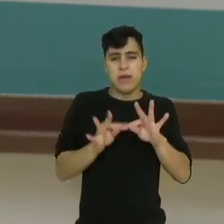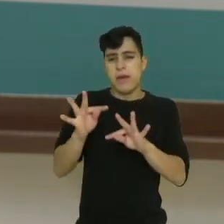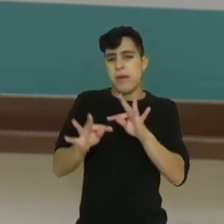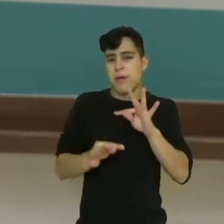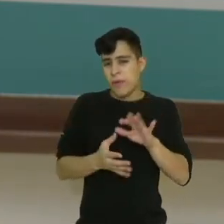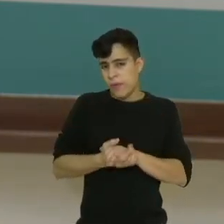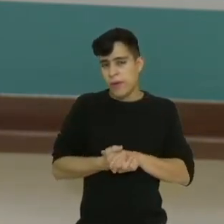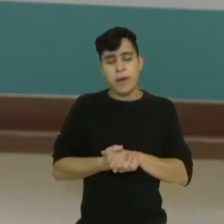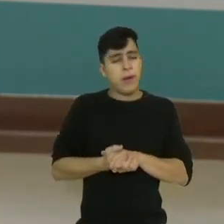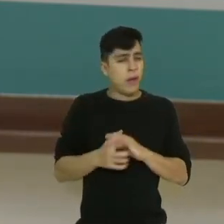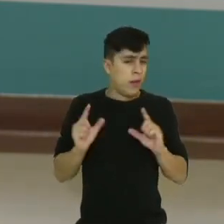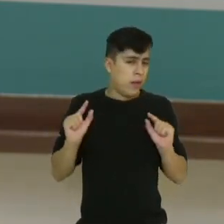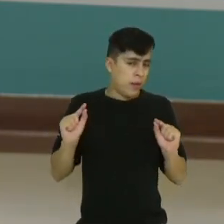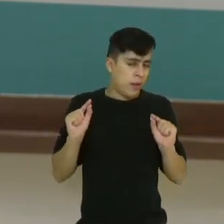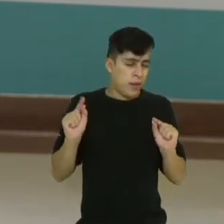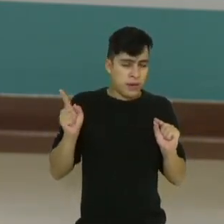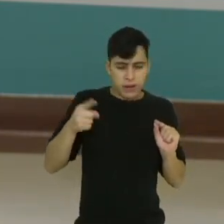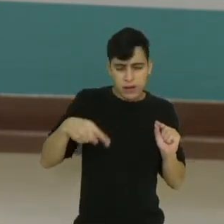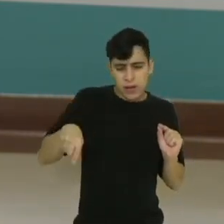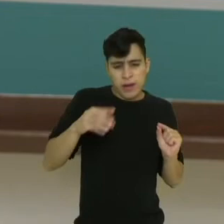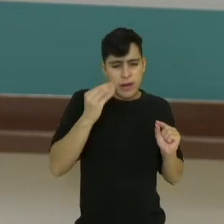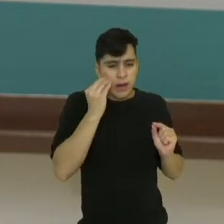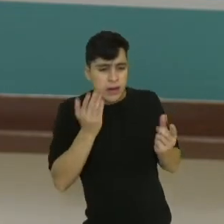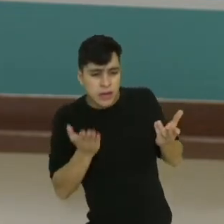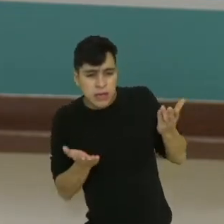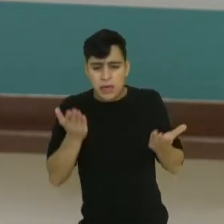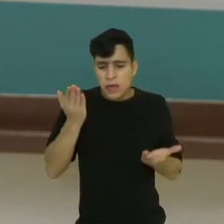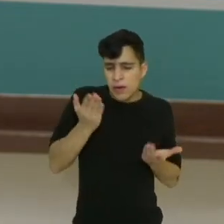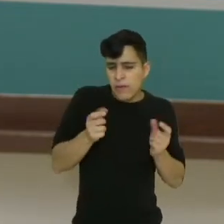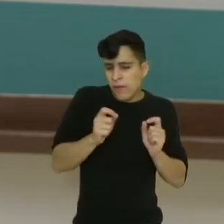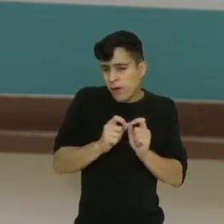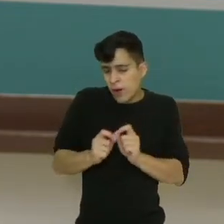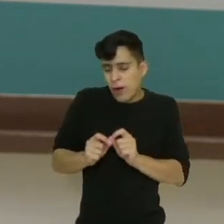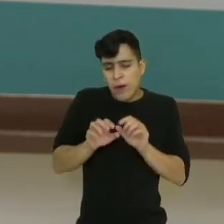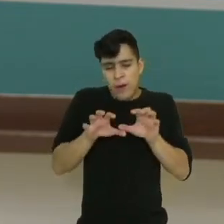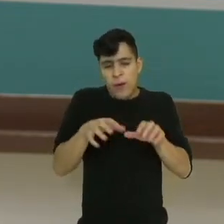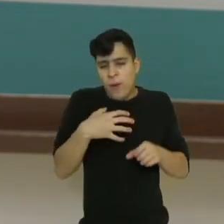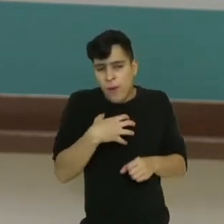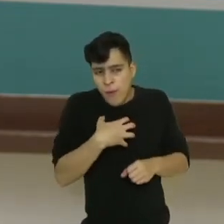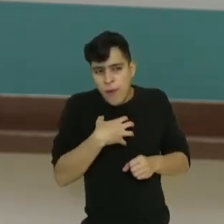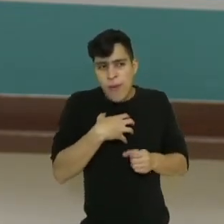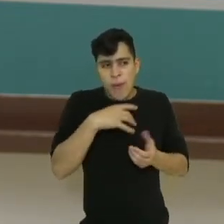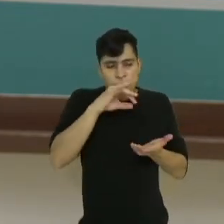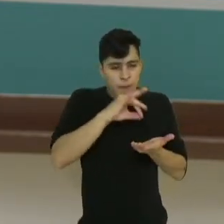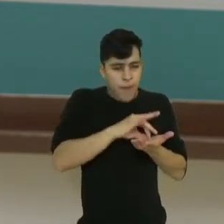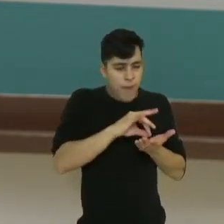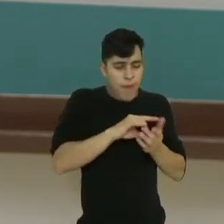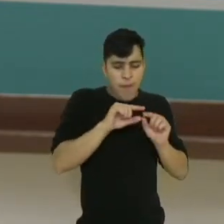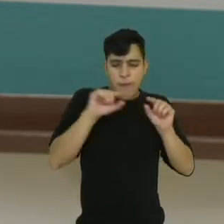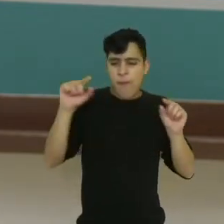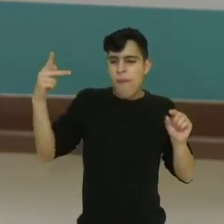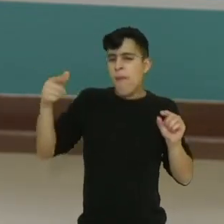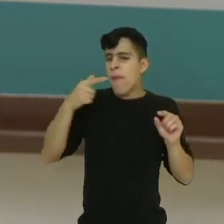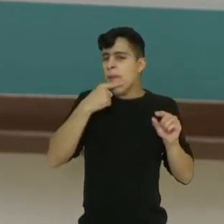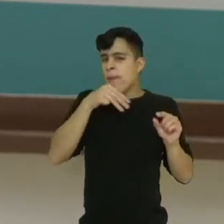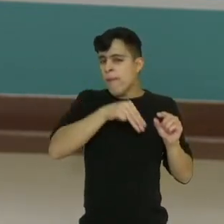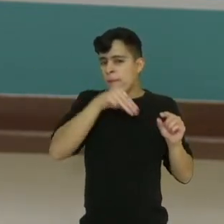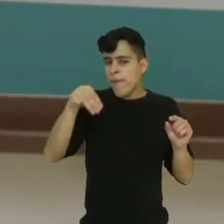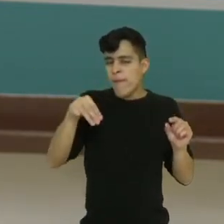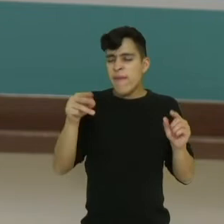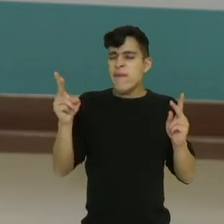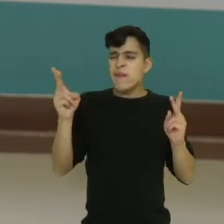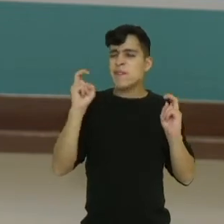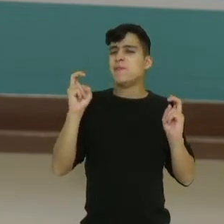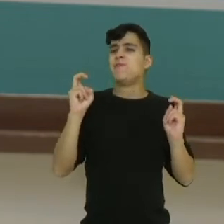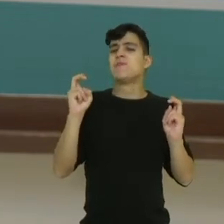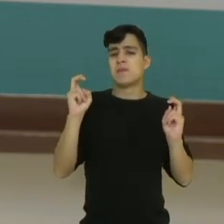que muitas vezes tiveram que equilibrar a produção. E dessa maneira, na frase do Winston Churchill, se escuta então